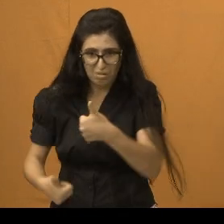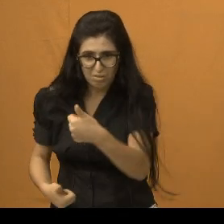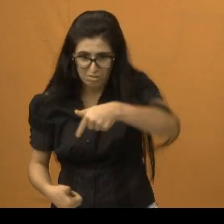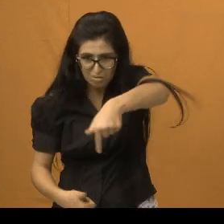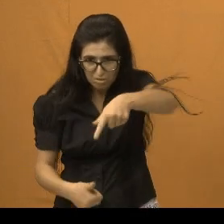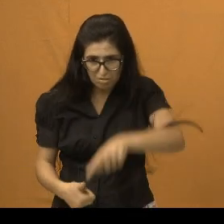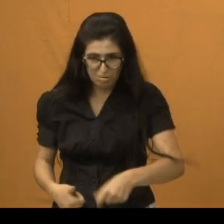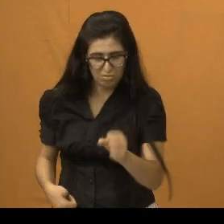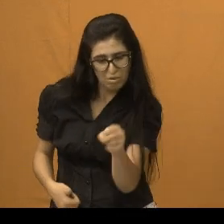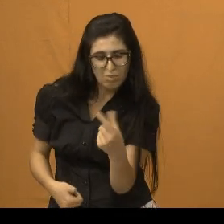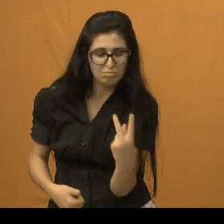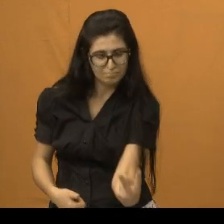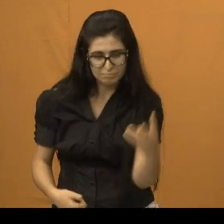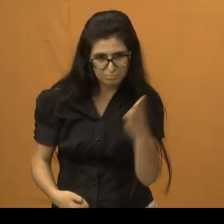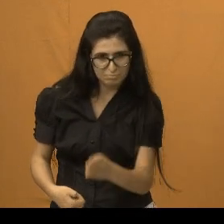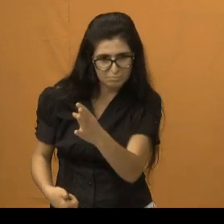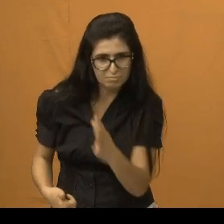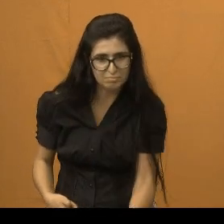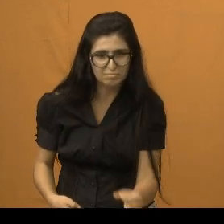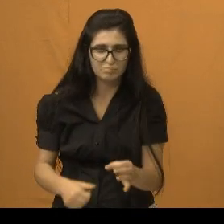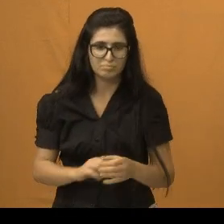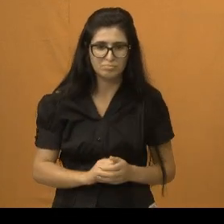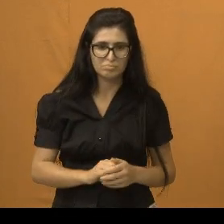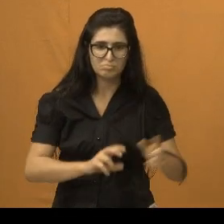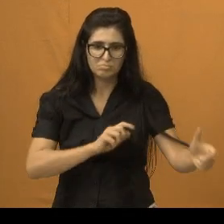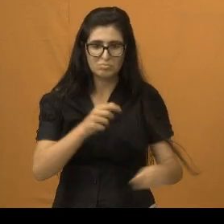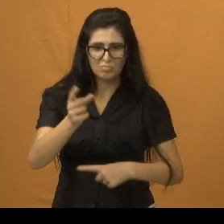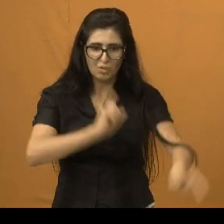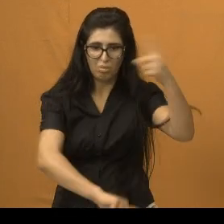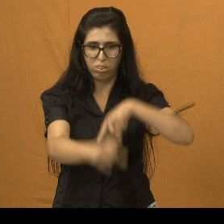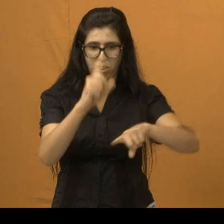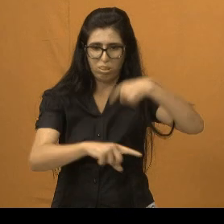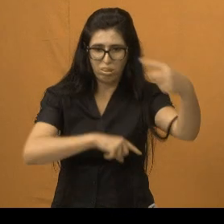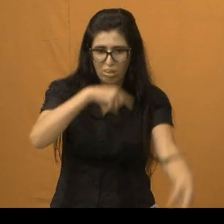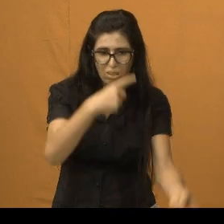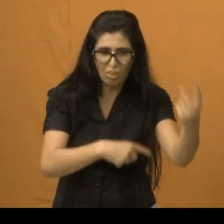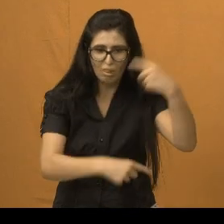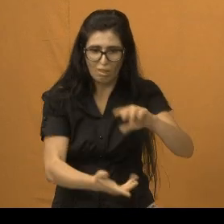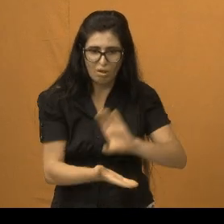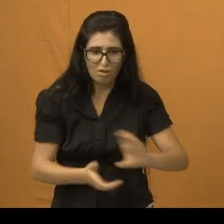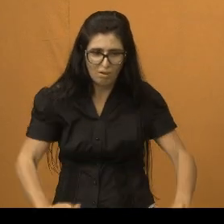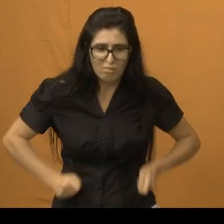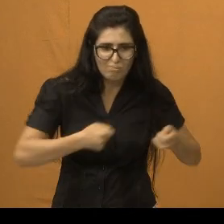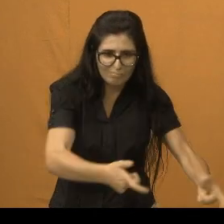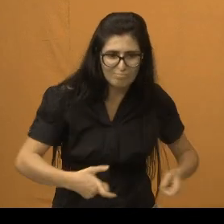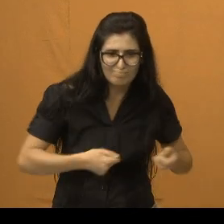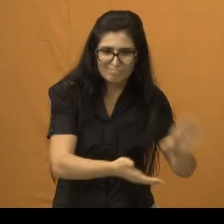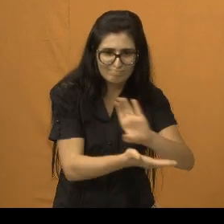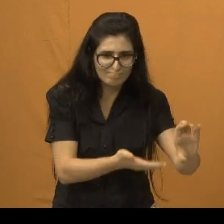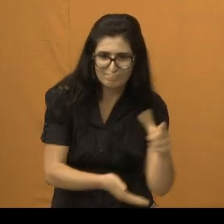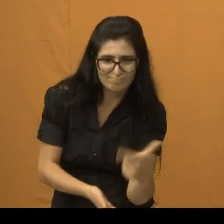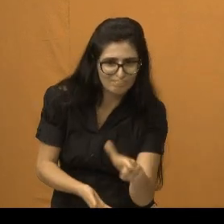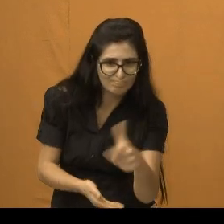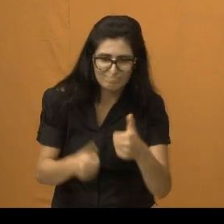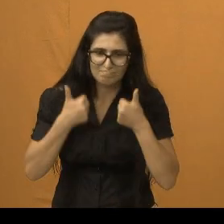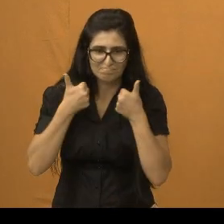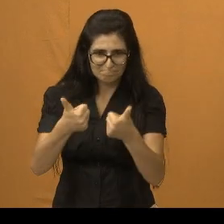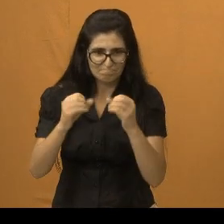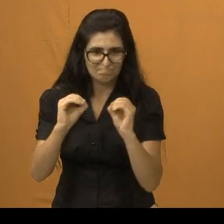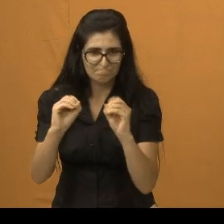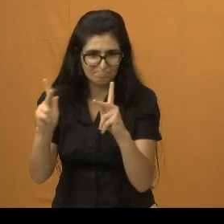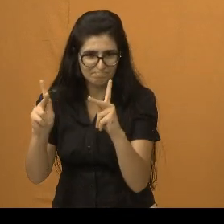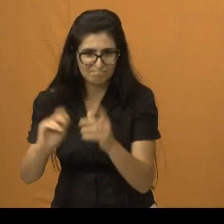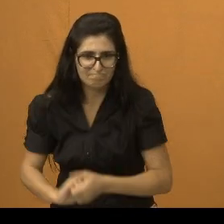17,82%. Inversões financeiras não tivemos, nem previsão e nem gastos. A amortização da dívida,